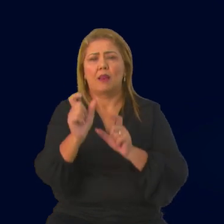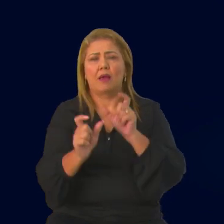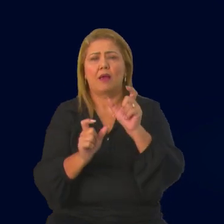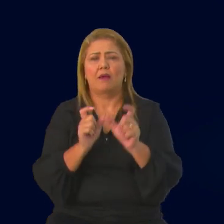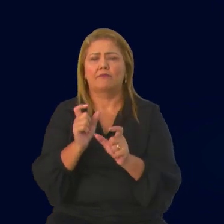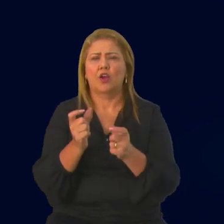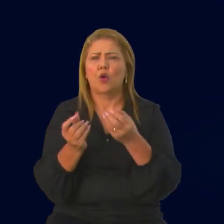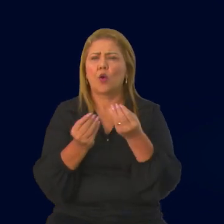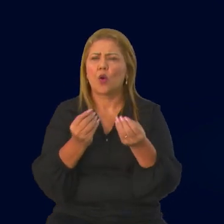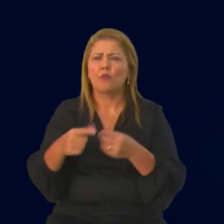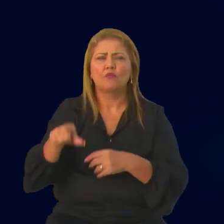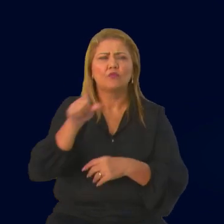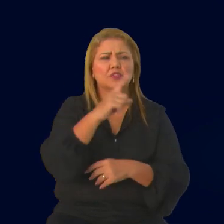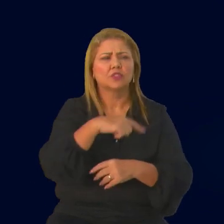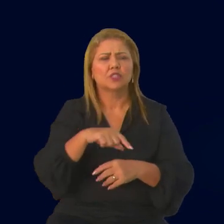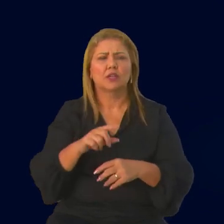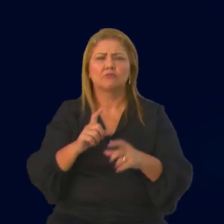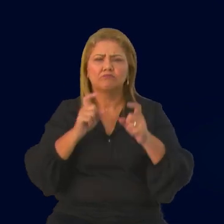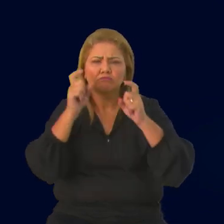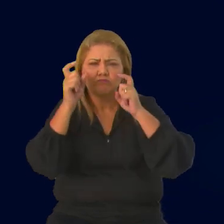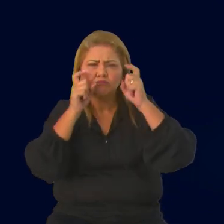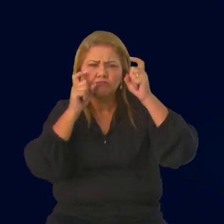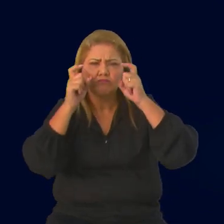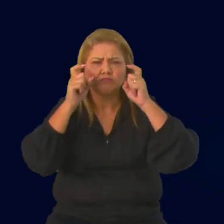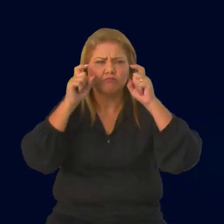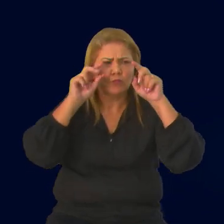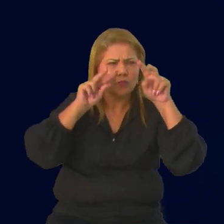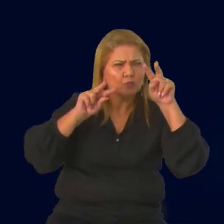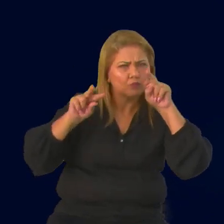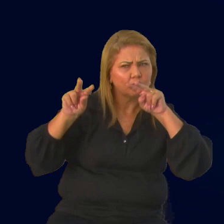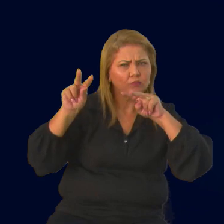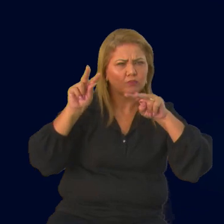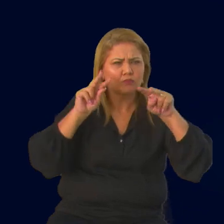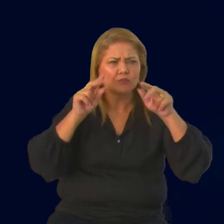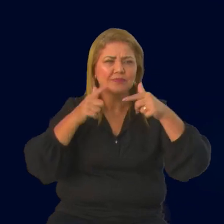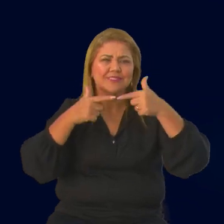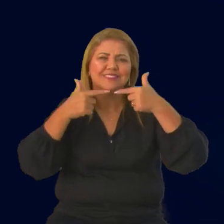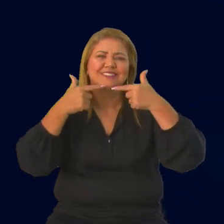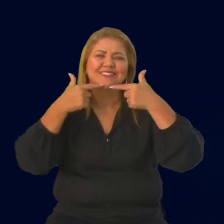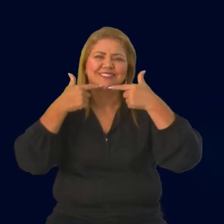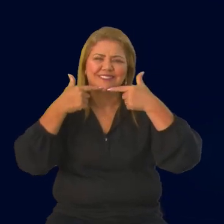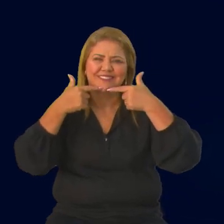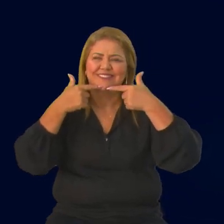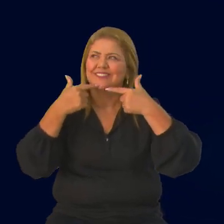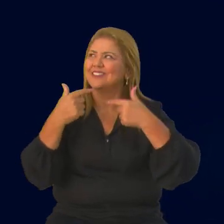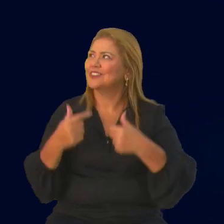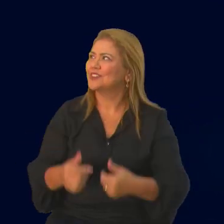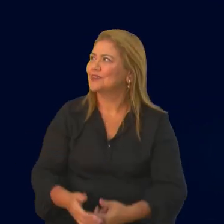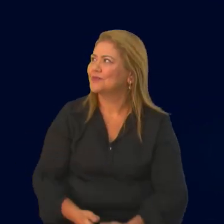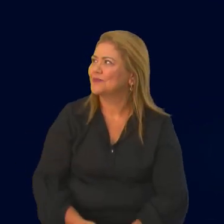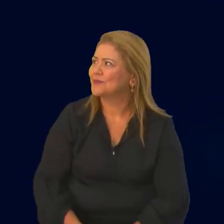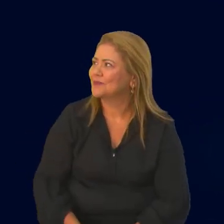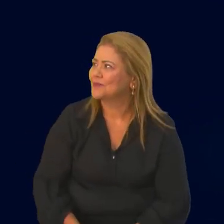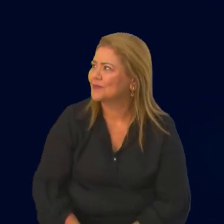usado a expressão facial, o seu olhar, o seu sorriso?